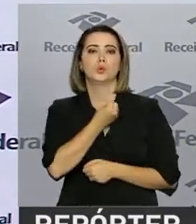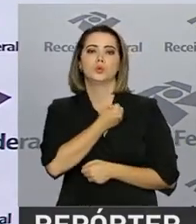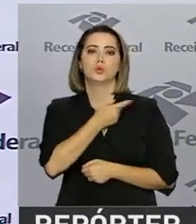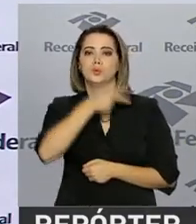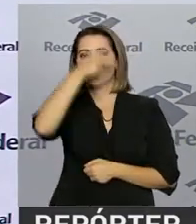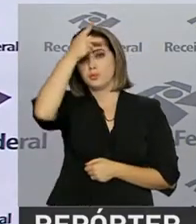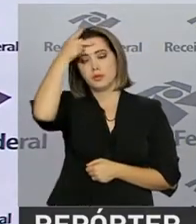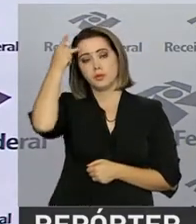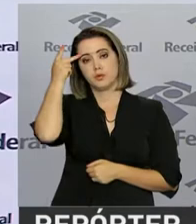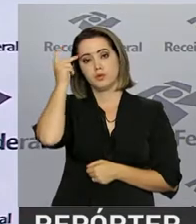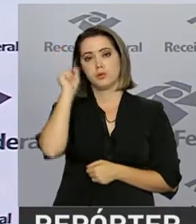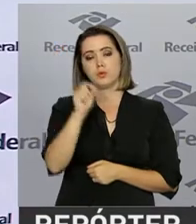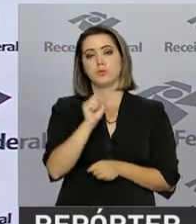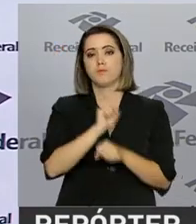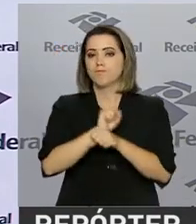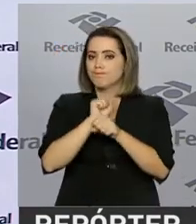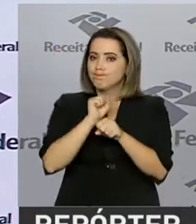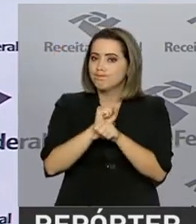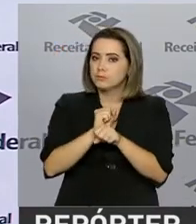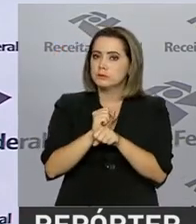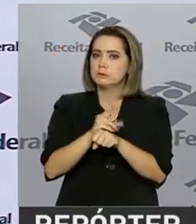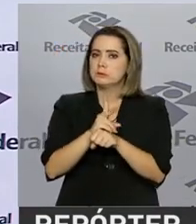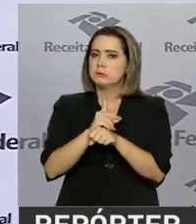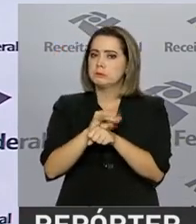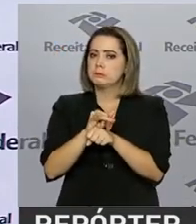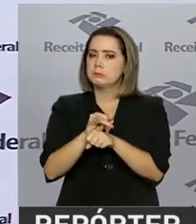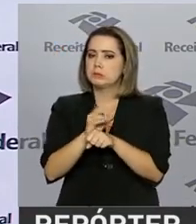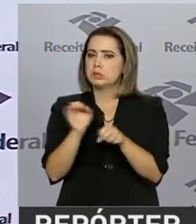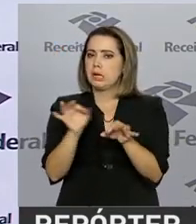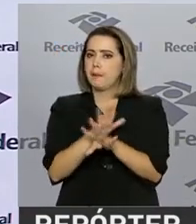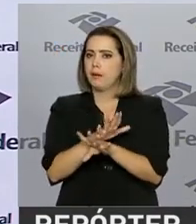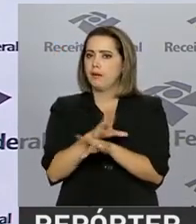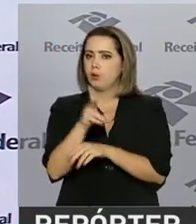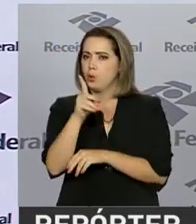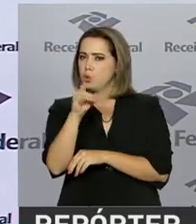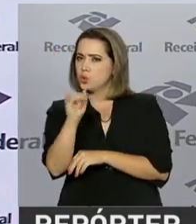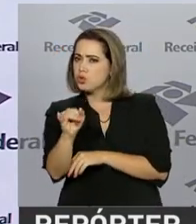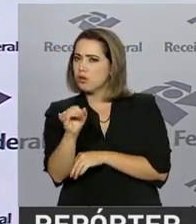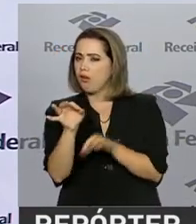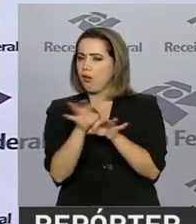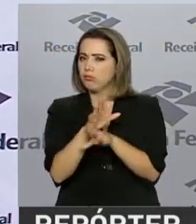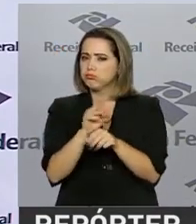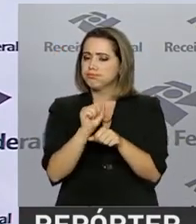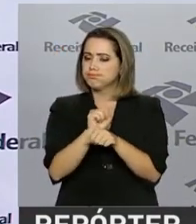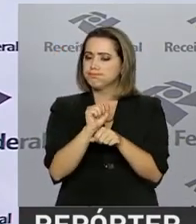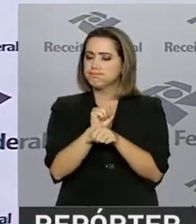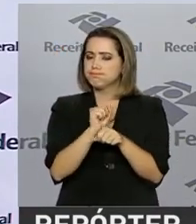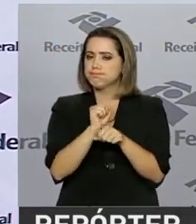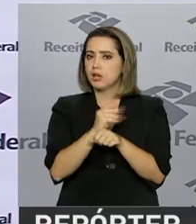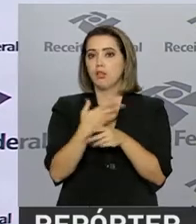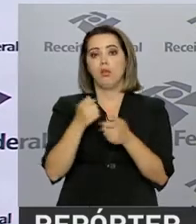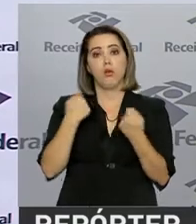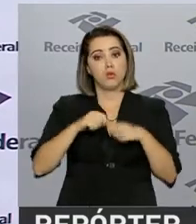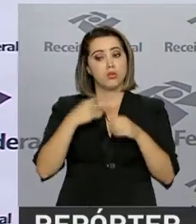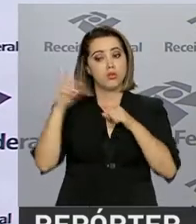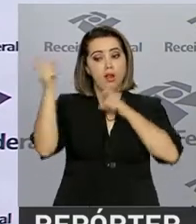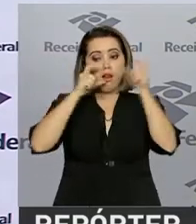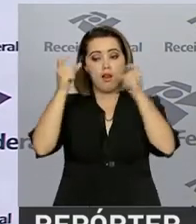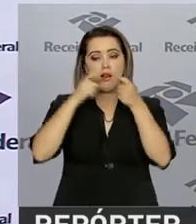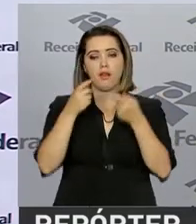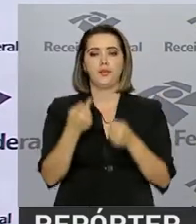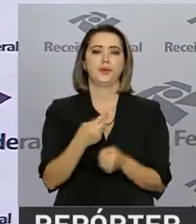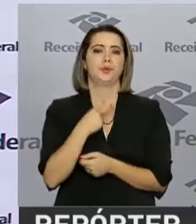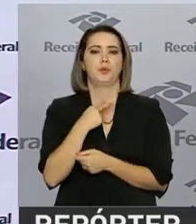novamente vai deixar para os últimos dias tão importante a gente alerta para ter cuidado e não deixar para a última